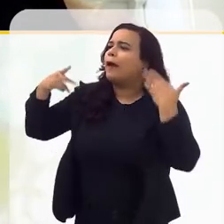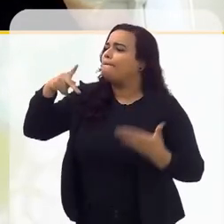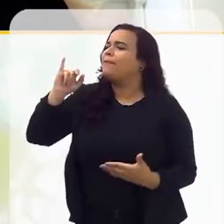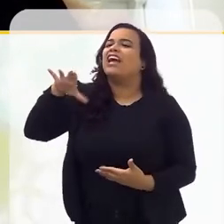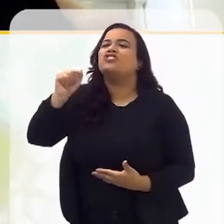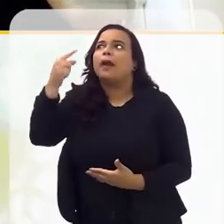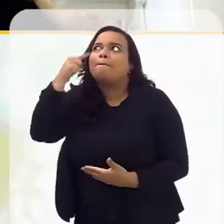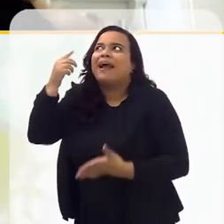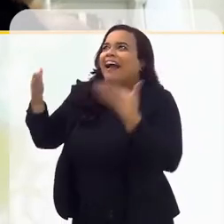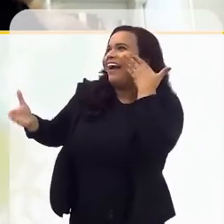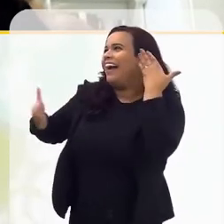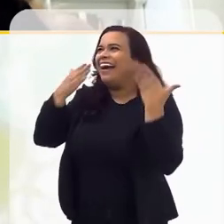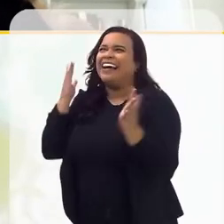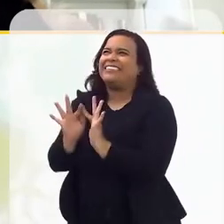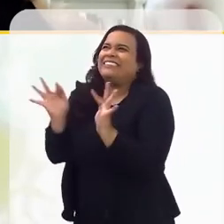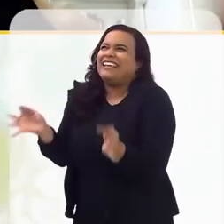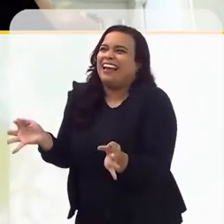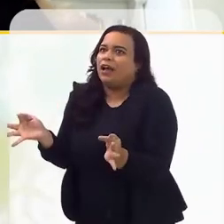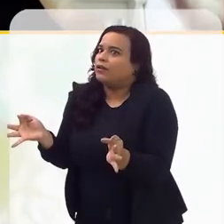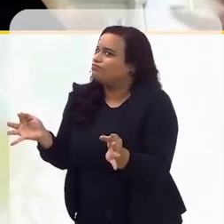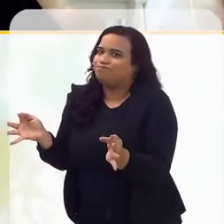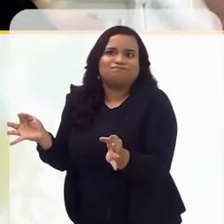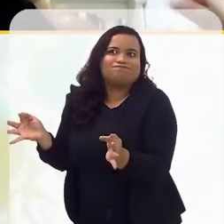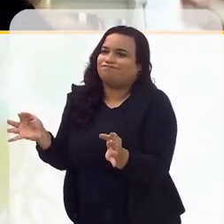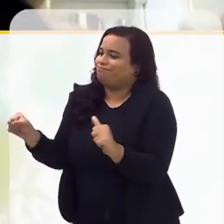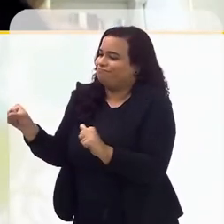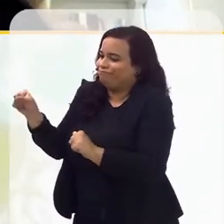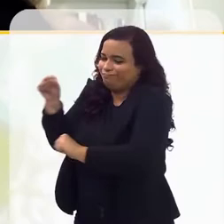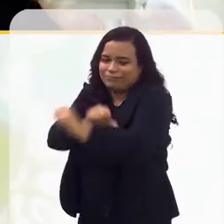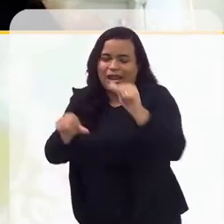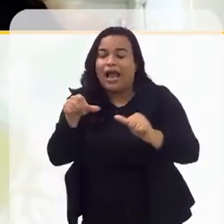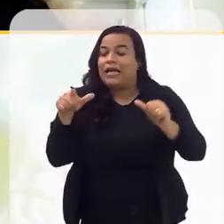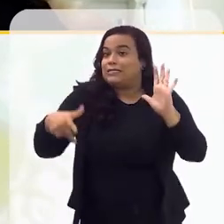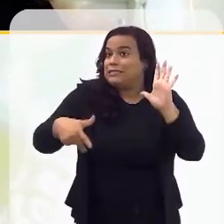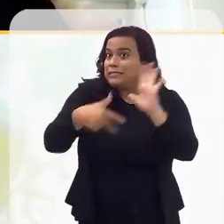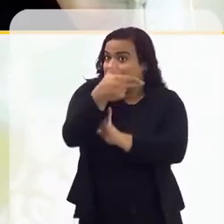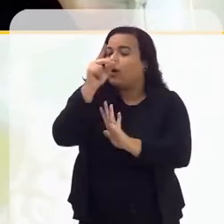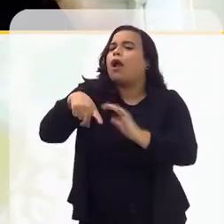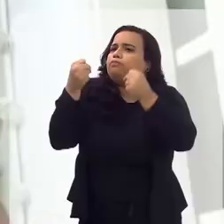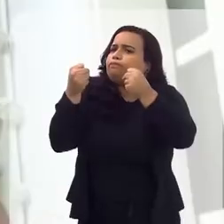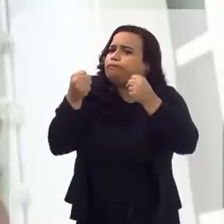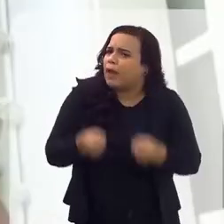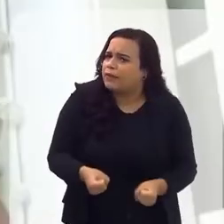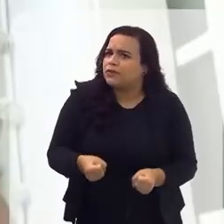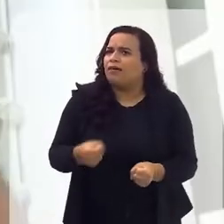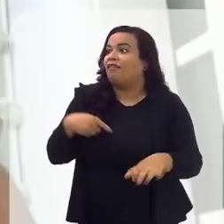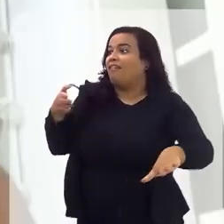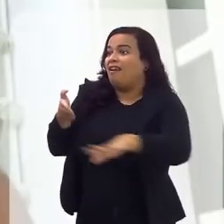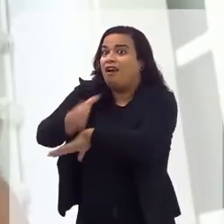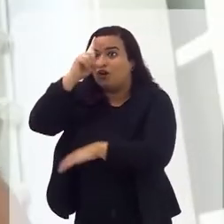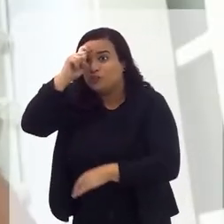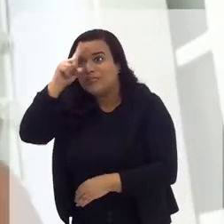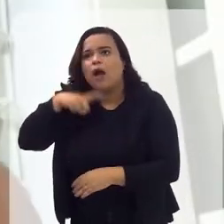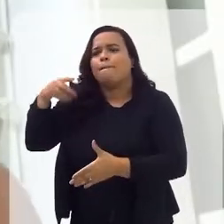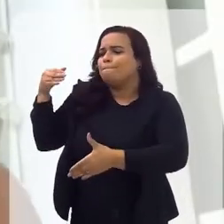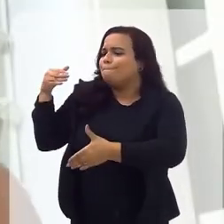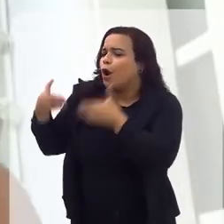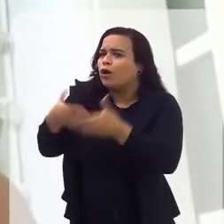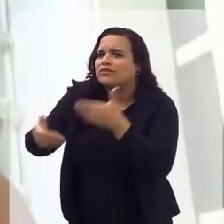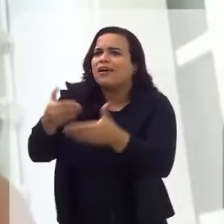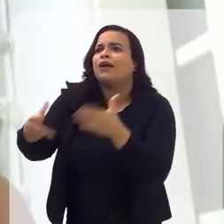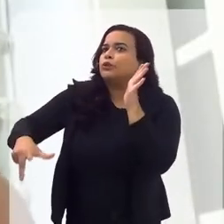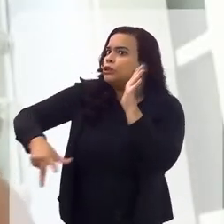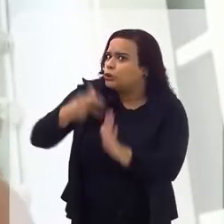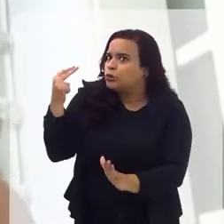plástica e tira a cirurgia como cirurgia para tirar o peso disso, mas é uma cirurgia. Né? Você entra no hospital, você passa por